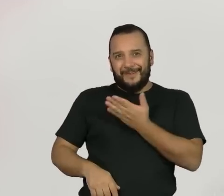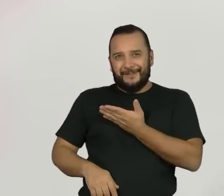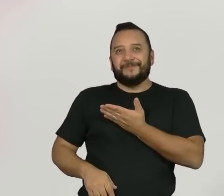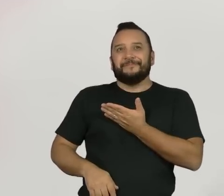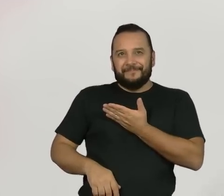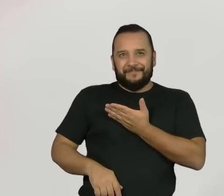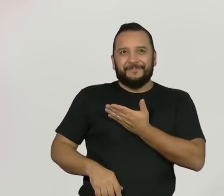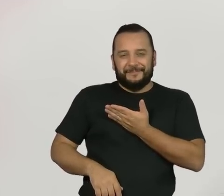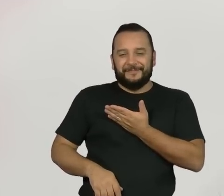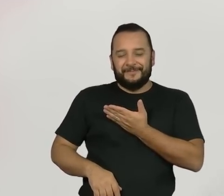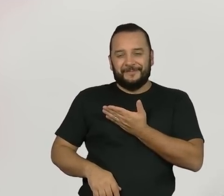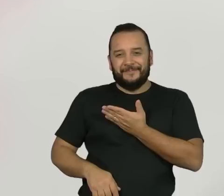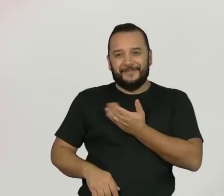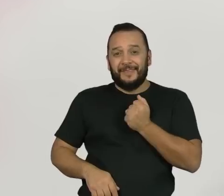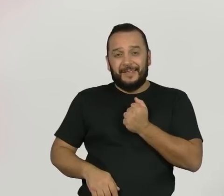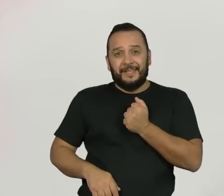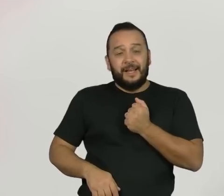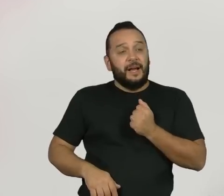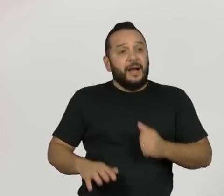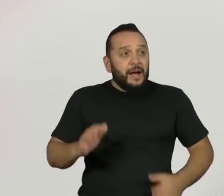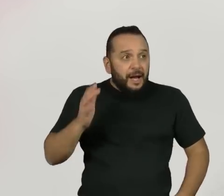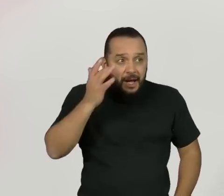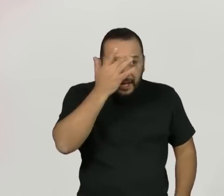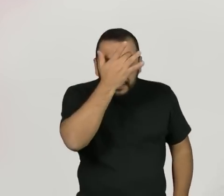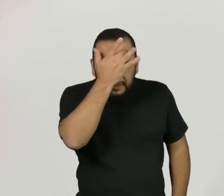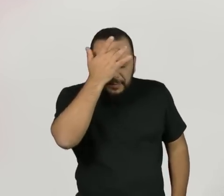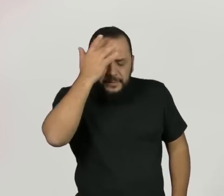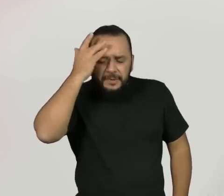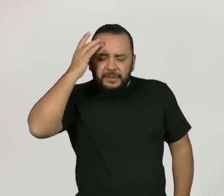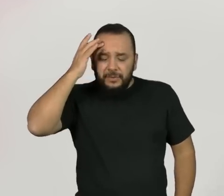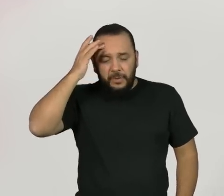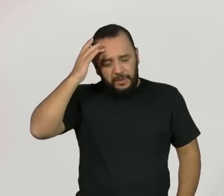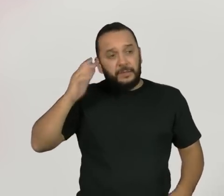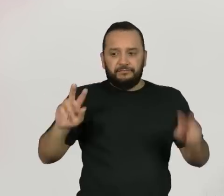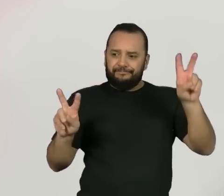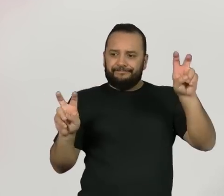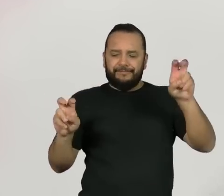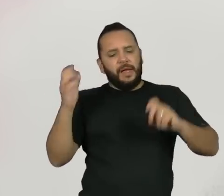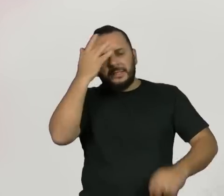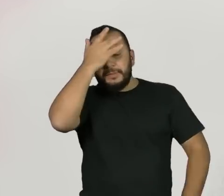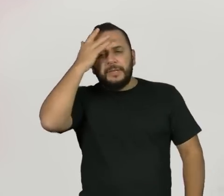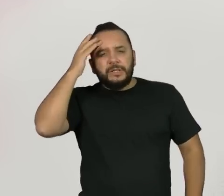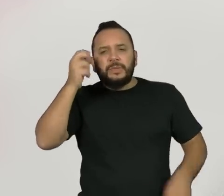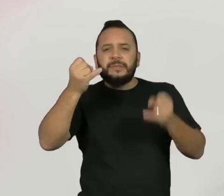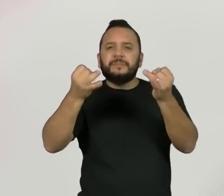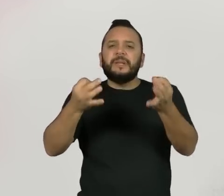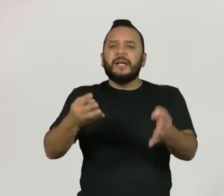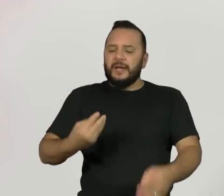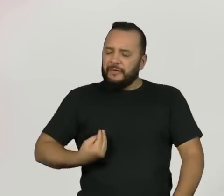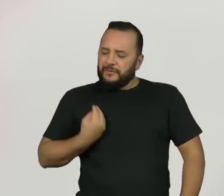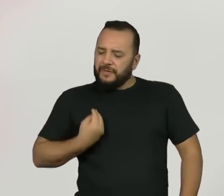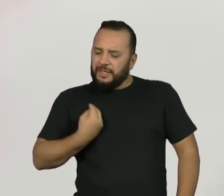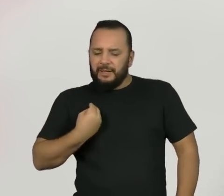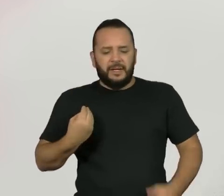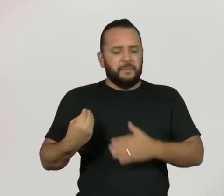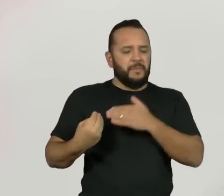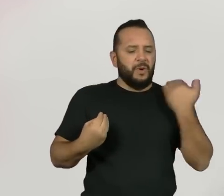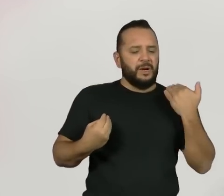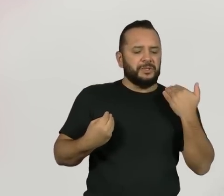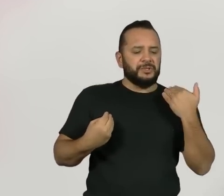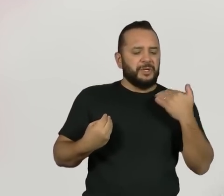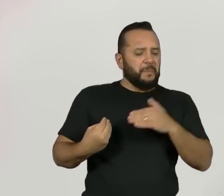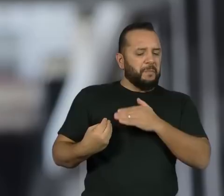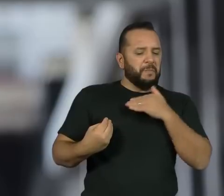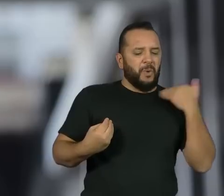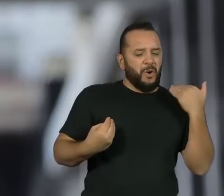João Tordo. As pessoas costumam falar em vida e morte. A morte não é o contrário